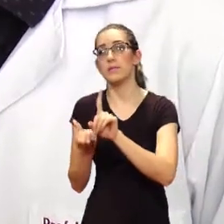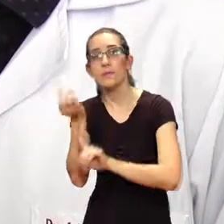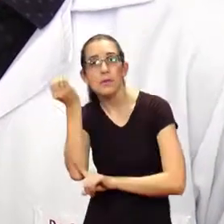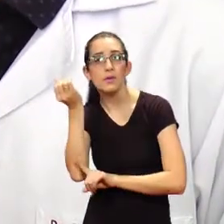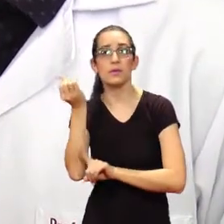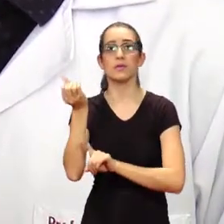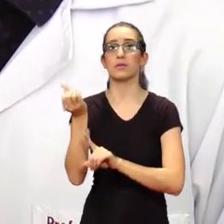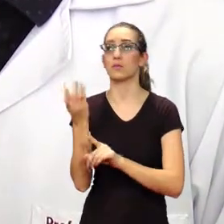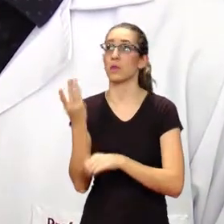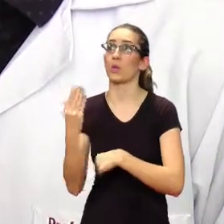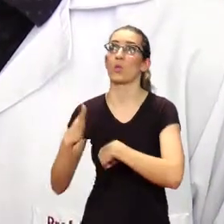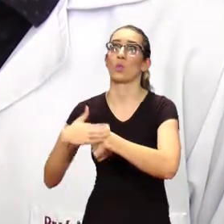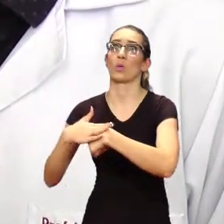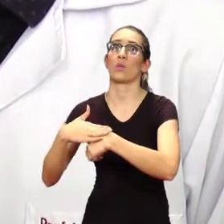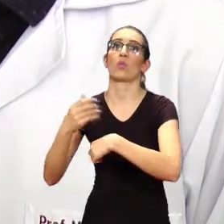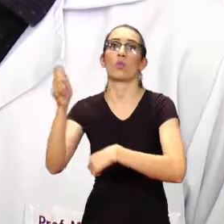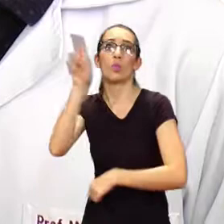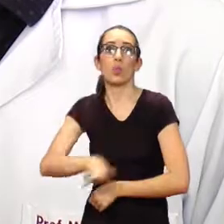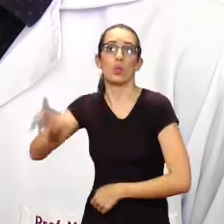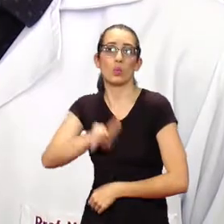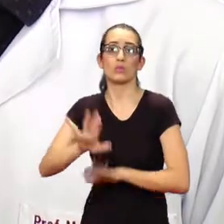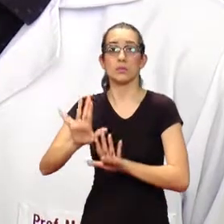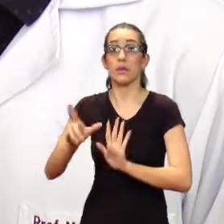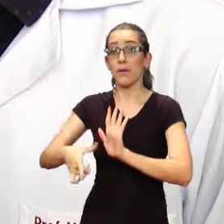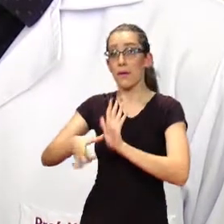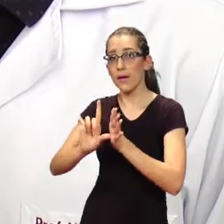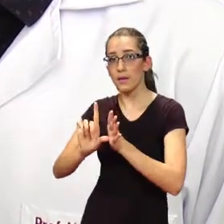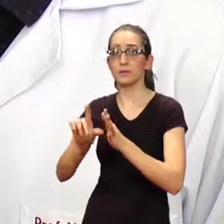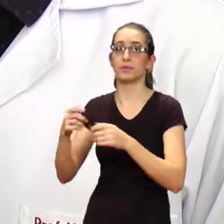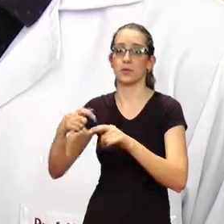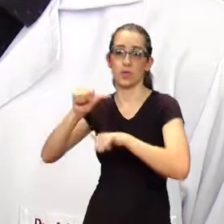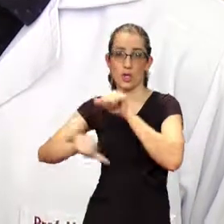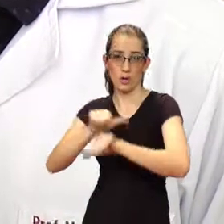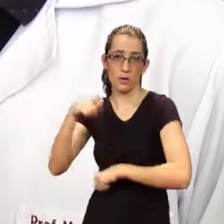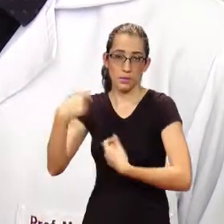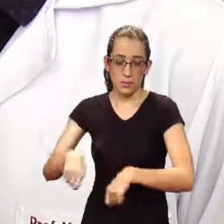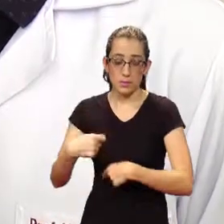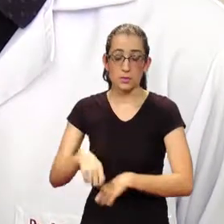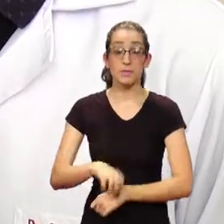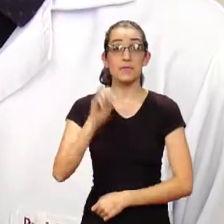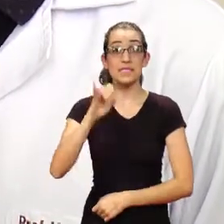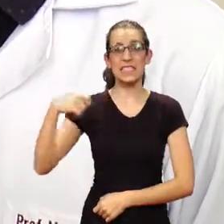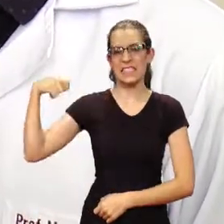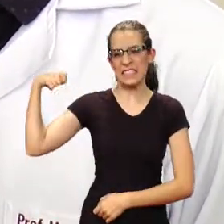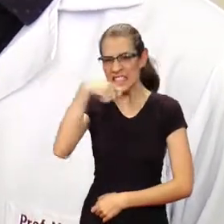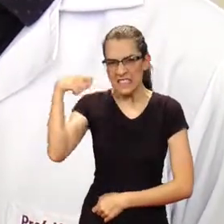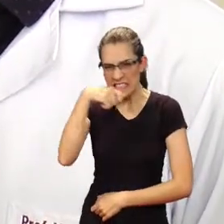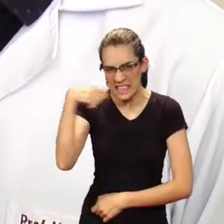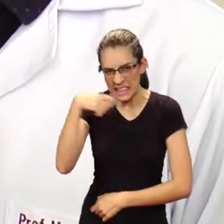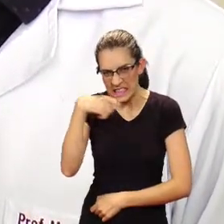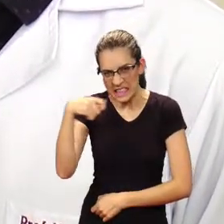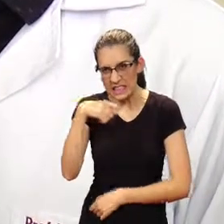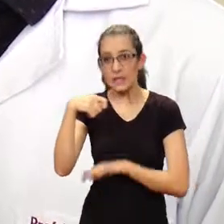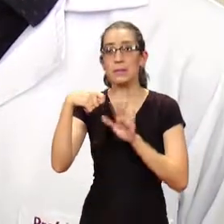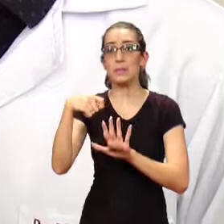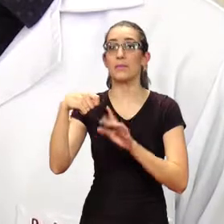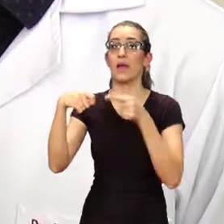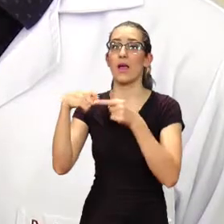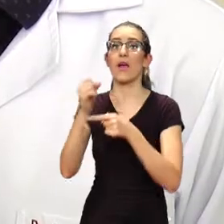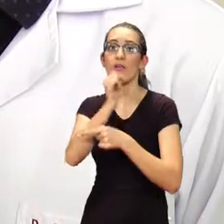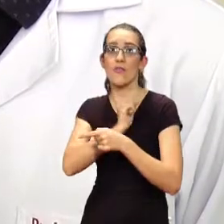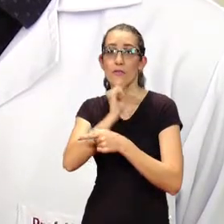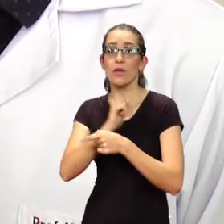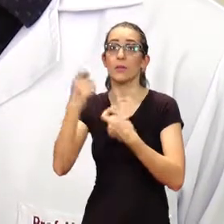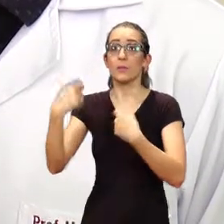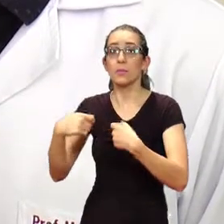meses há seis meses não muito tempo né quanto mais força a pessoa utilizar mais velhas como vai